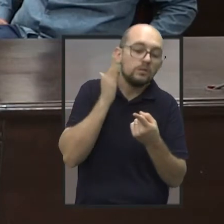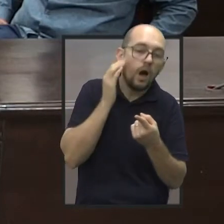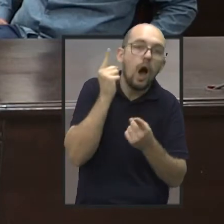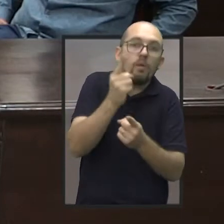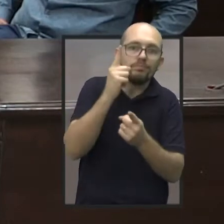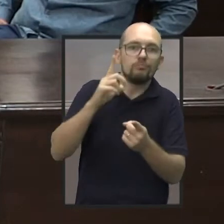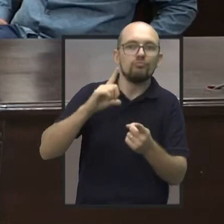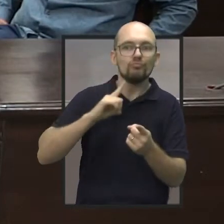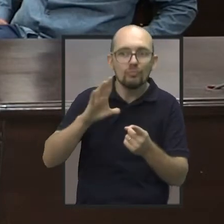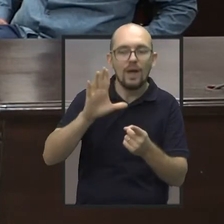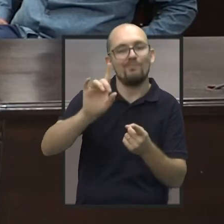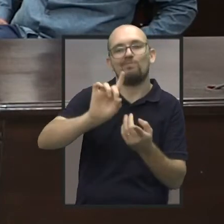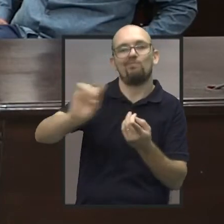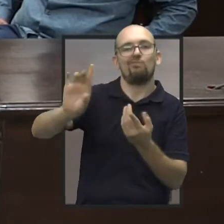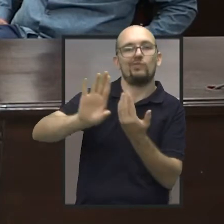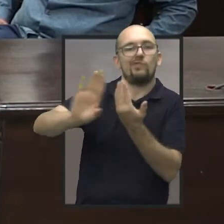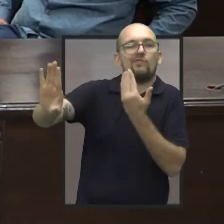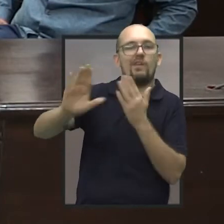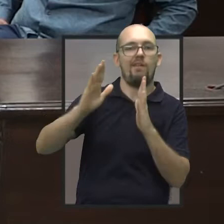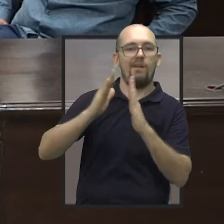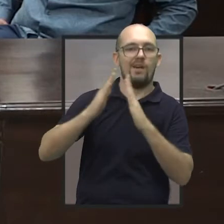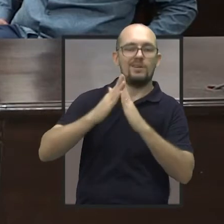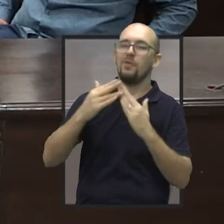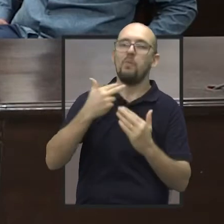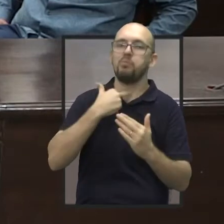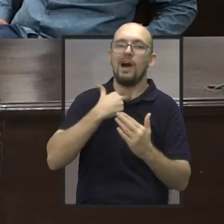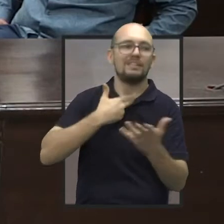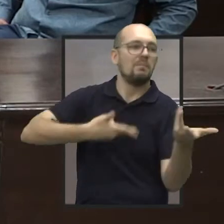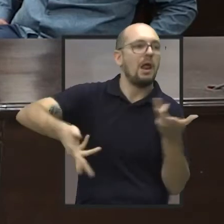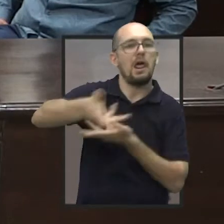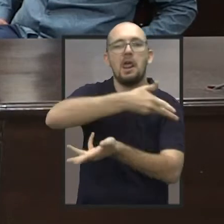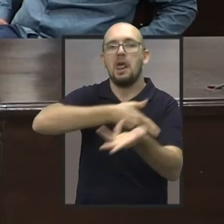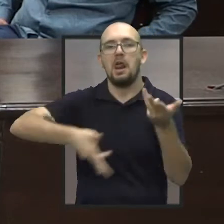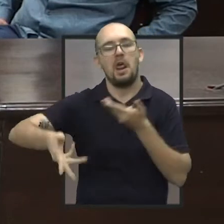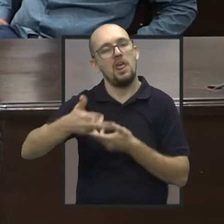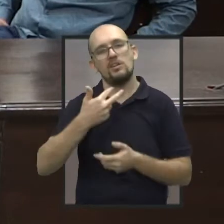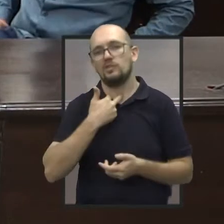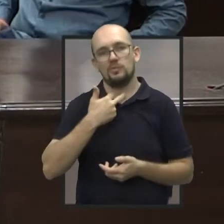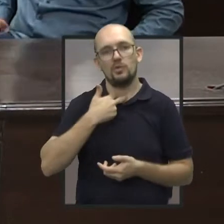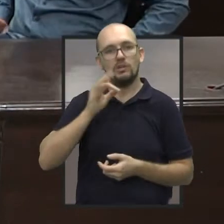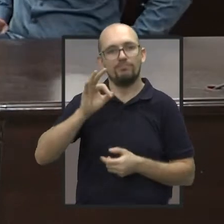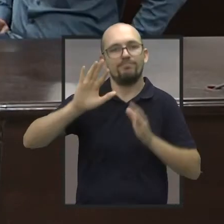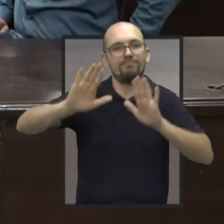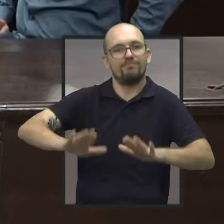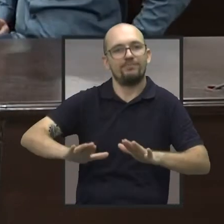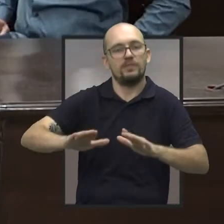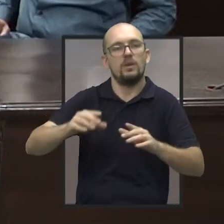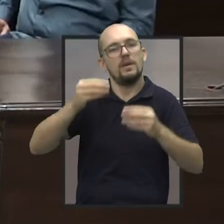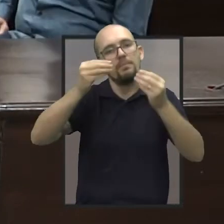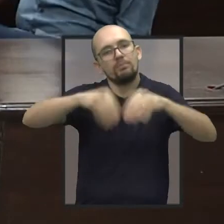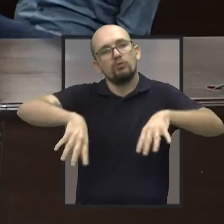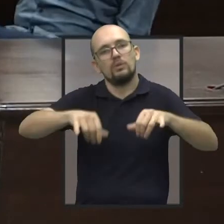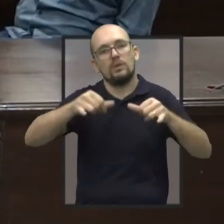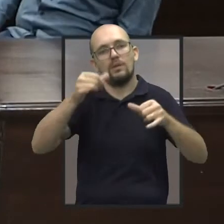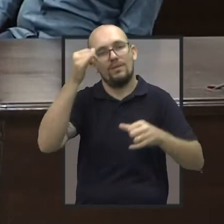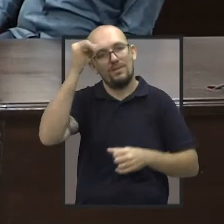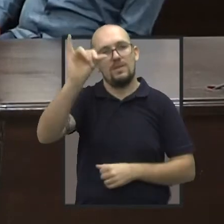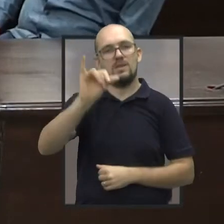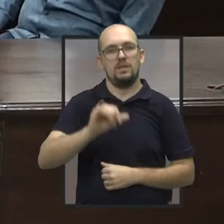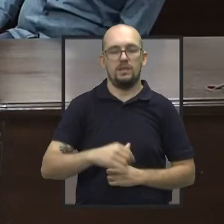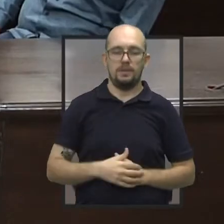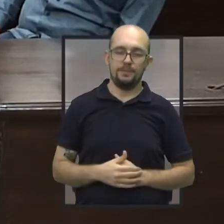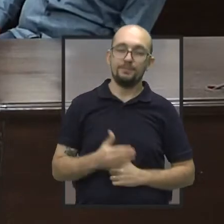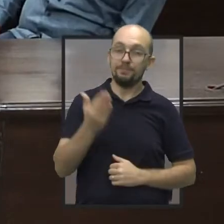conseguir isolar aquelas pessoas que estiverem com o vírus e não prejudicar todo um departamento, né, vereador? Com